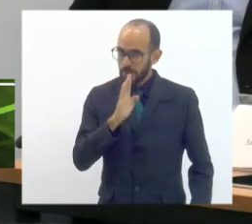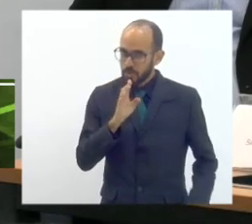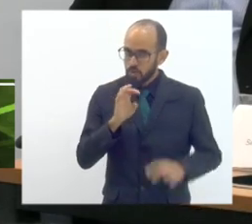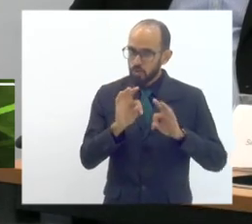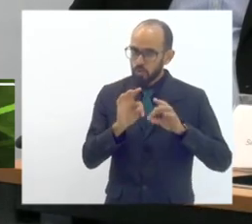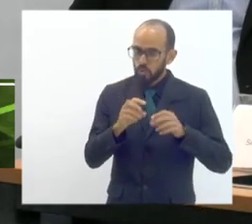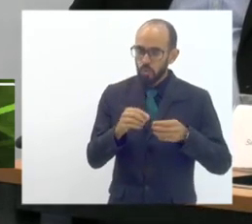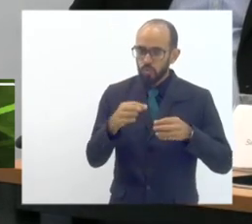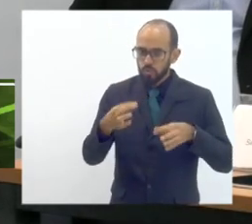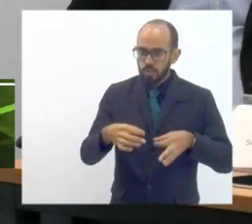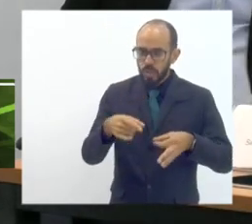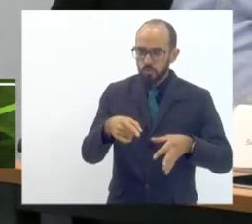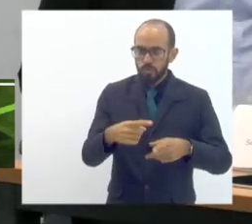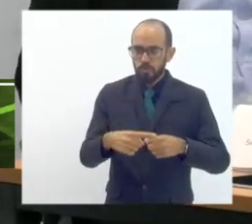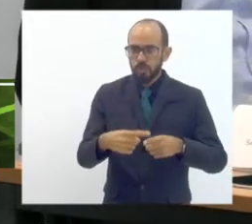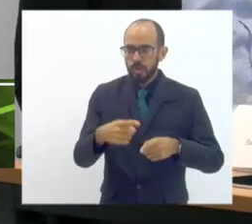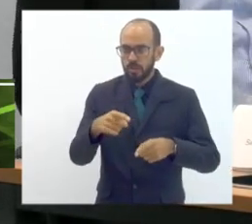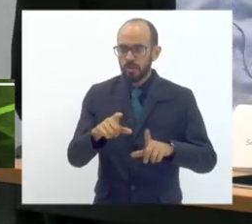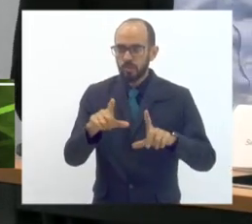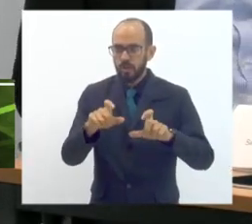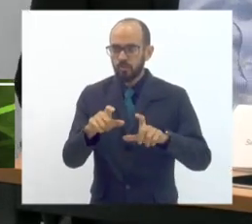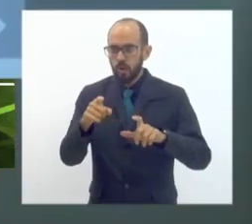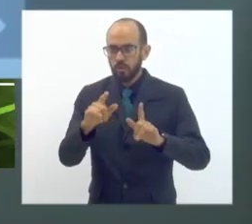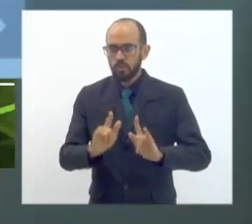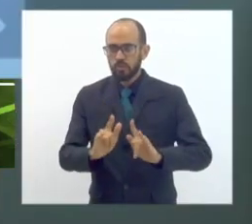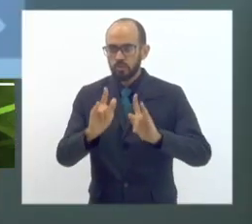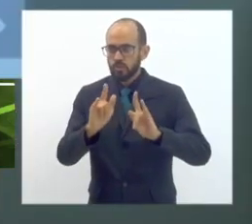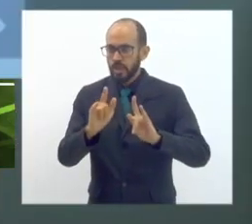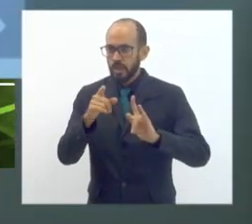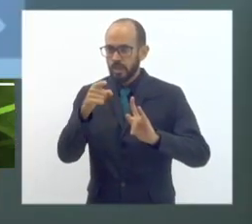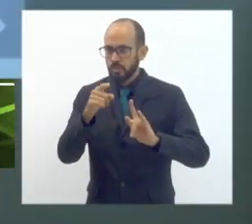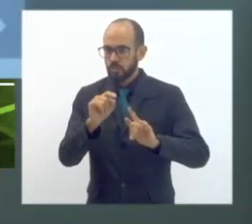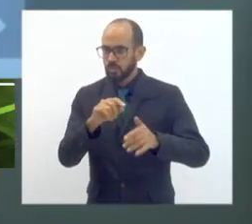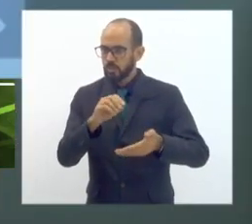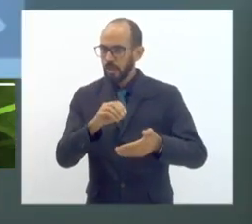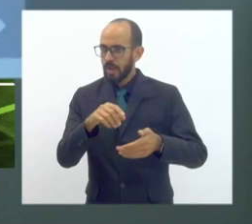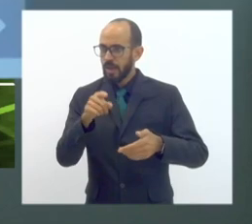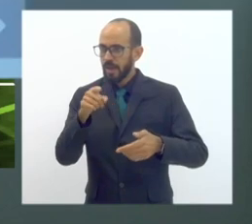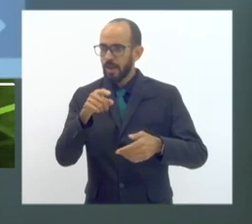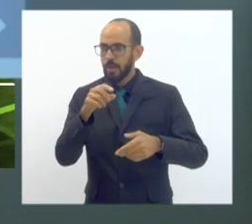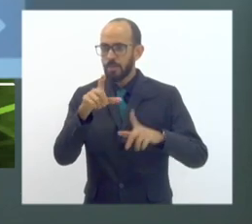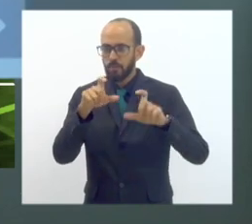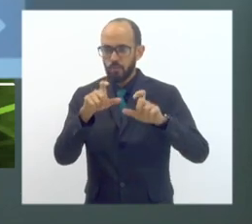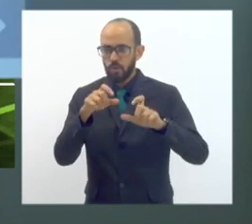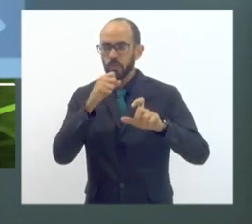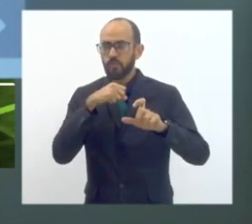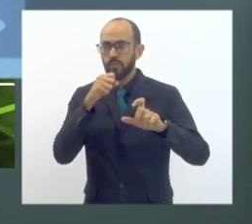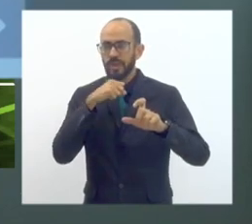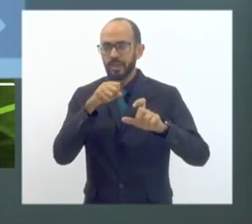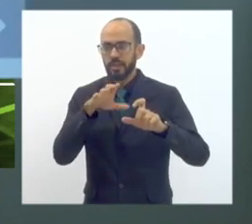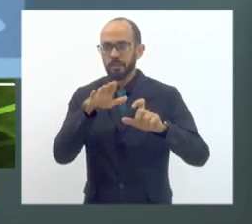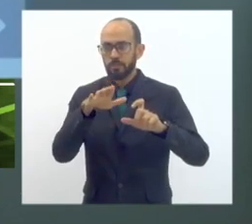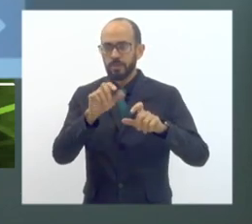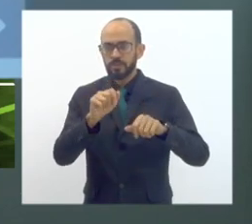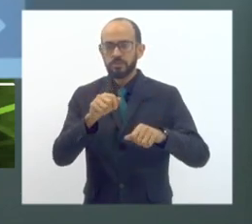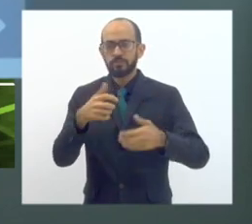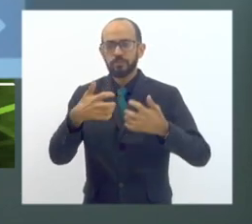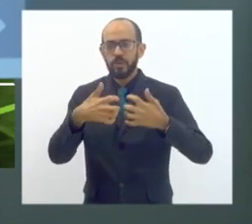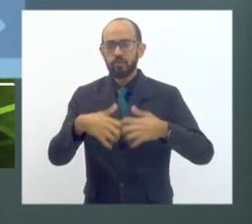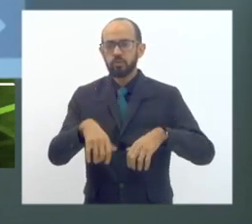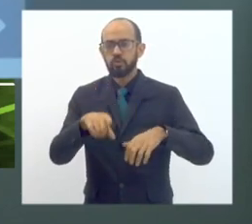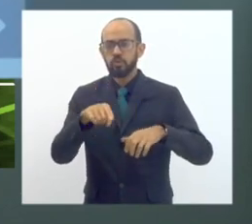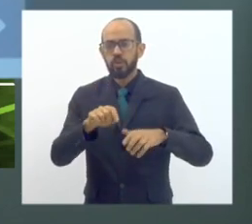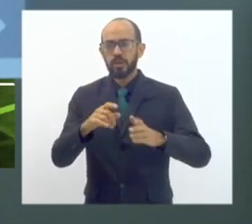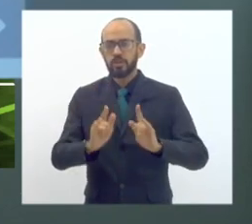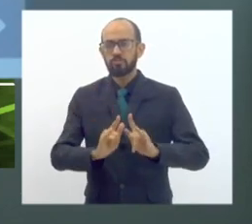nenhuma. Então, ali a foto da nossa sede. É uma foto até um pouquinho desatualizada, não tive a oportunidade de tirar uma foto mais atualizada, mas ali funciona a nossa sede, num